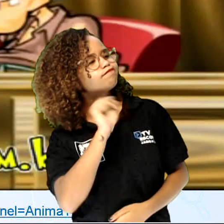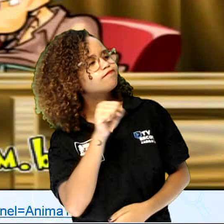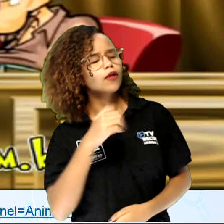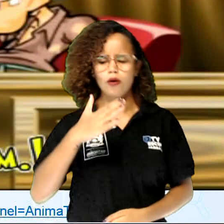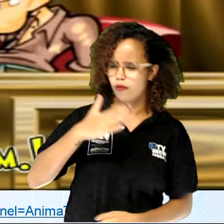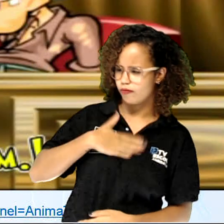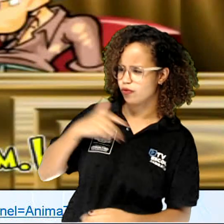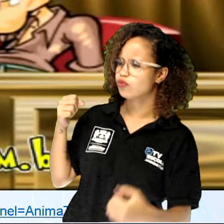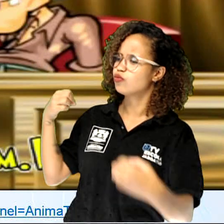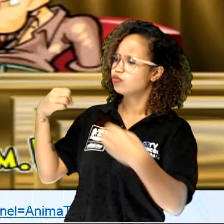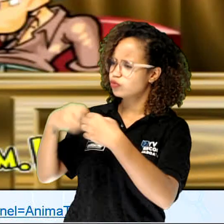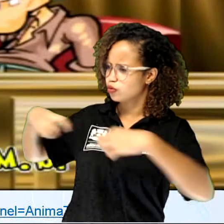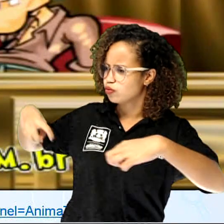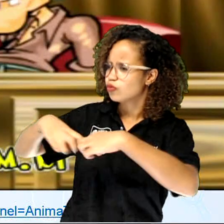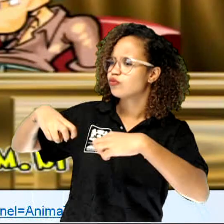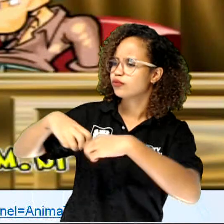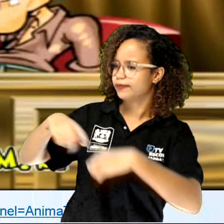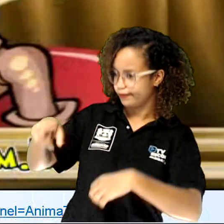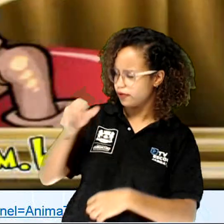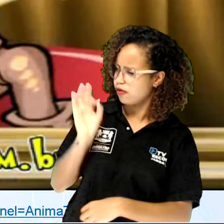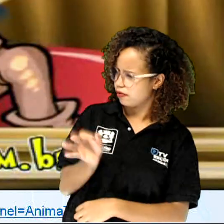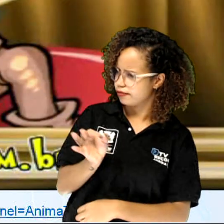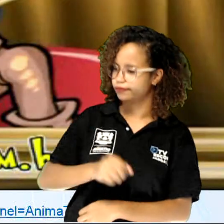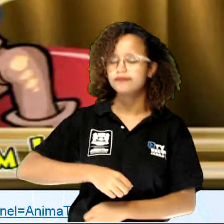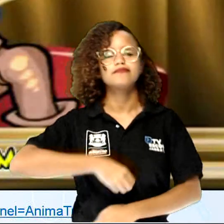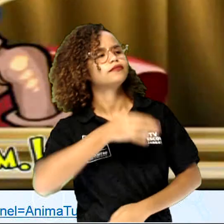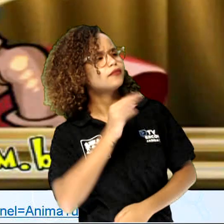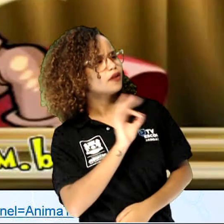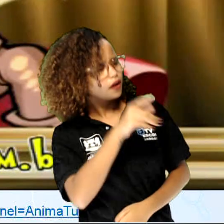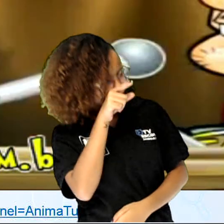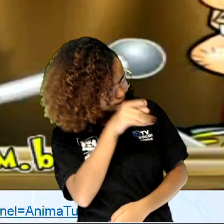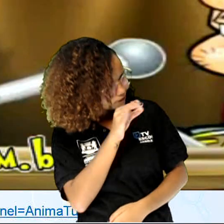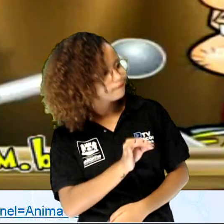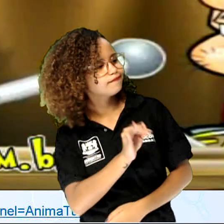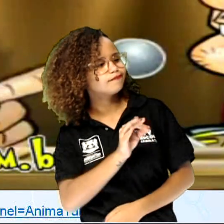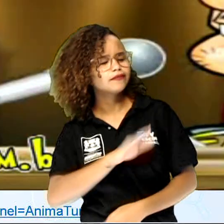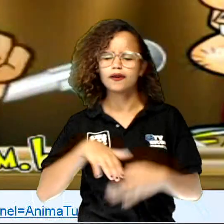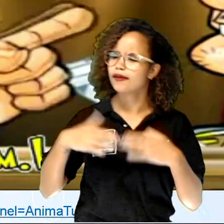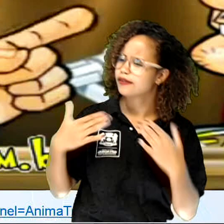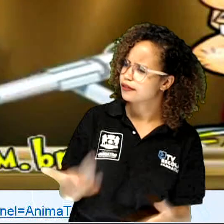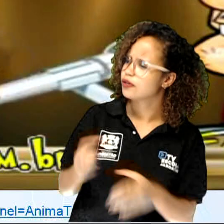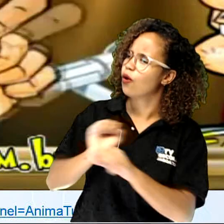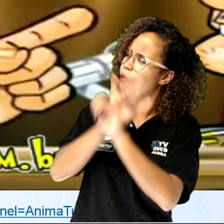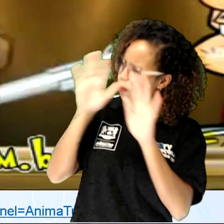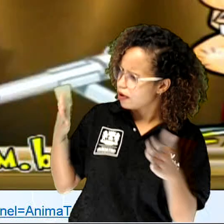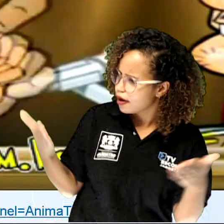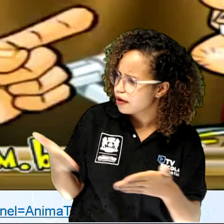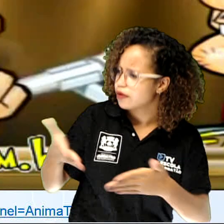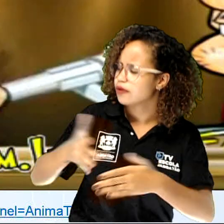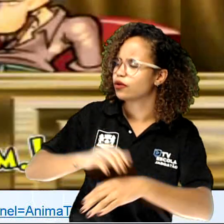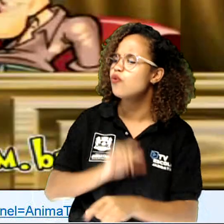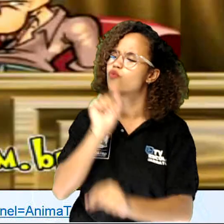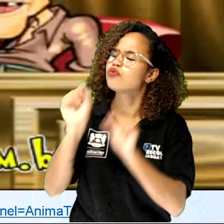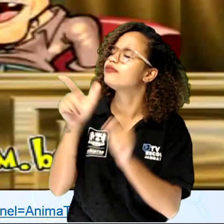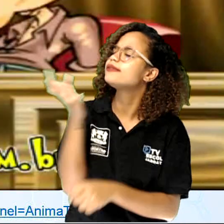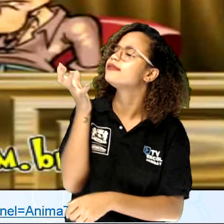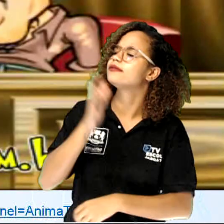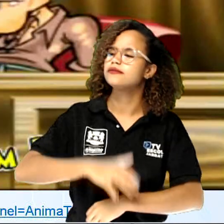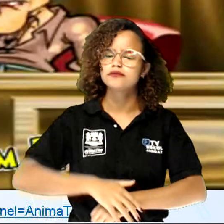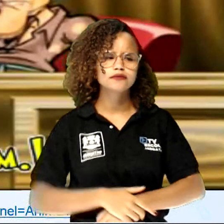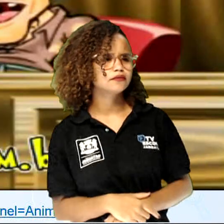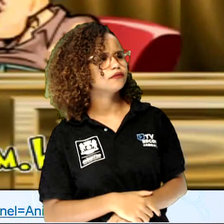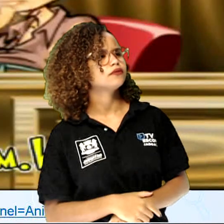com seu carro e o senhor com sua carroça, correto? O senhor tá certo. Então que fique claro aqui, senhor Benedito, o que o senhor quer? É que deu